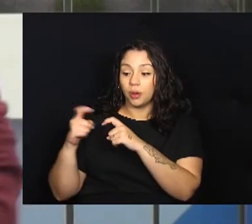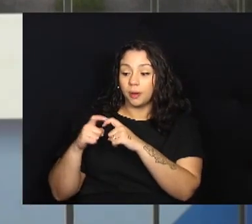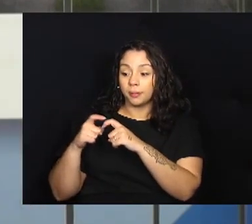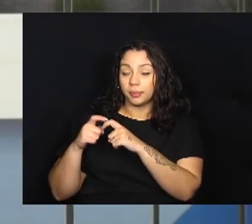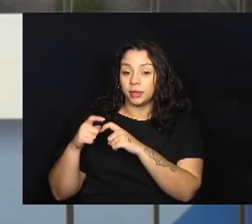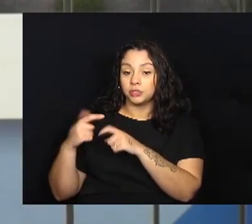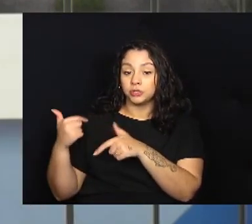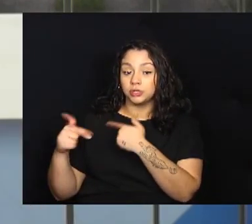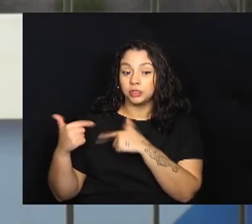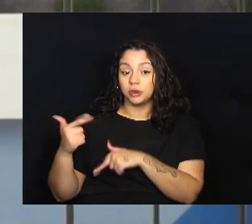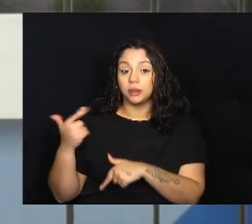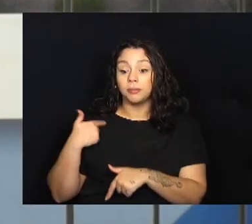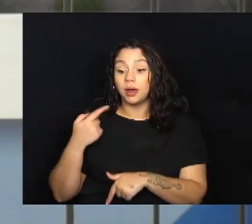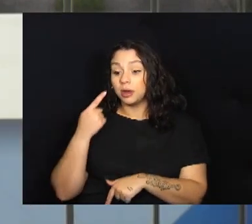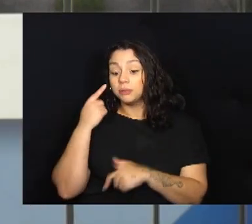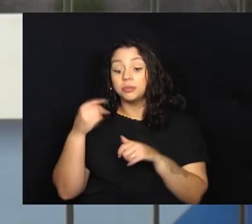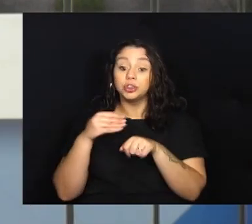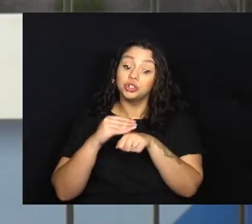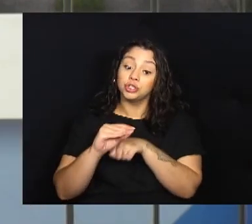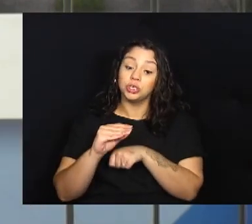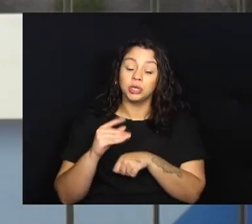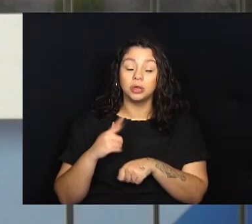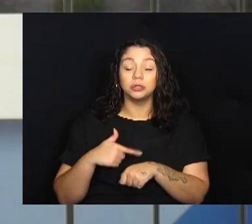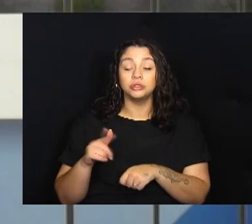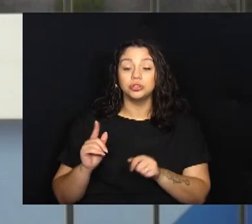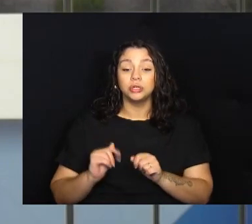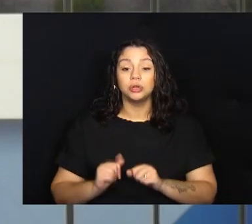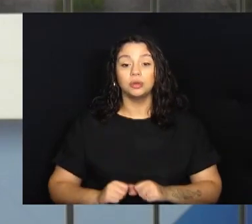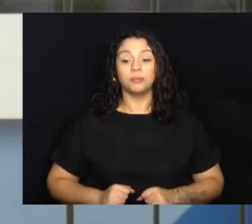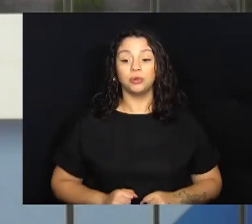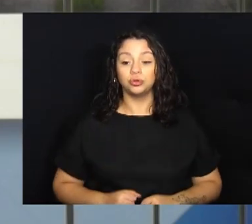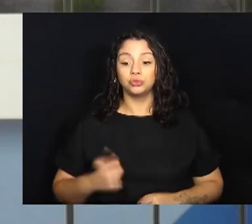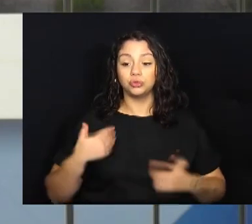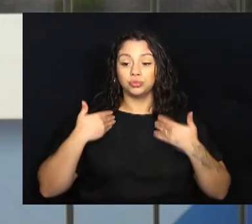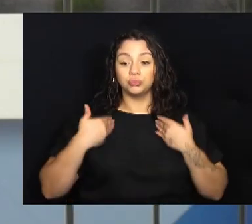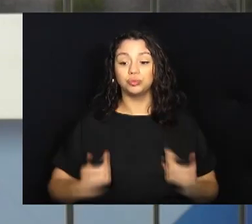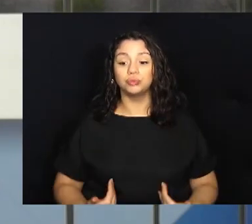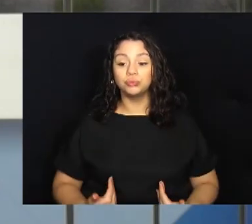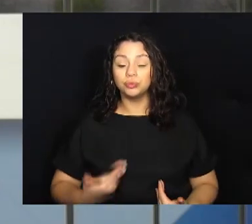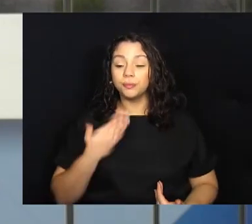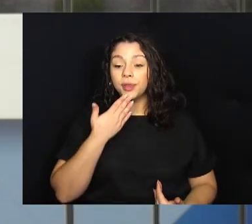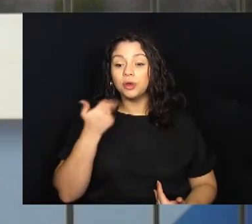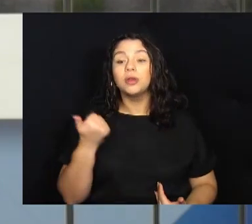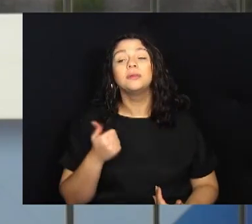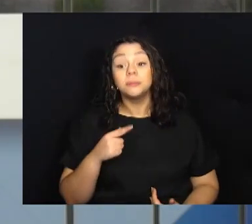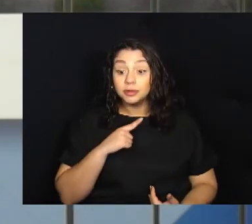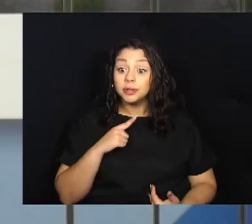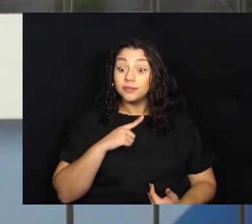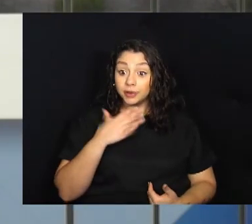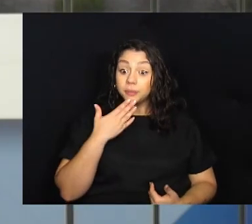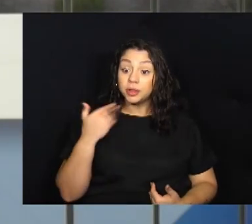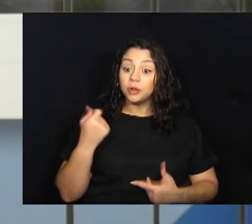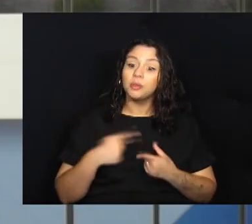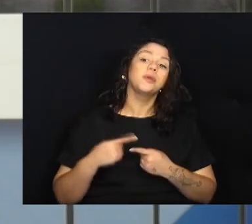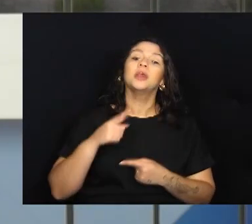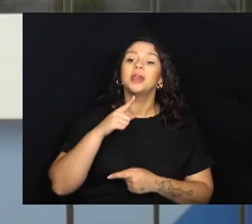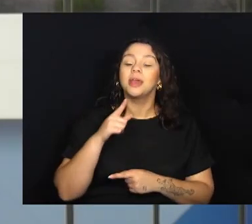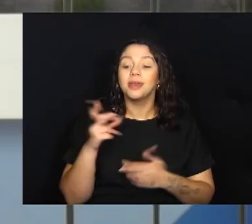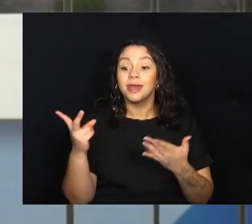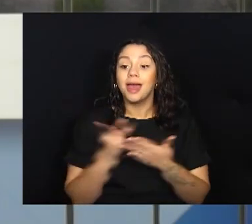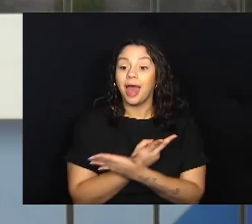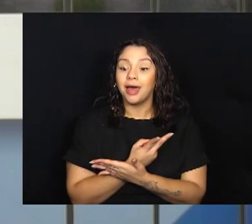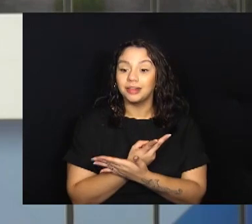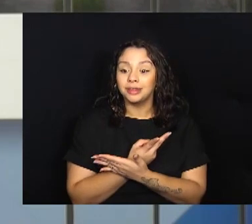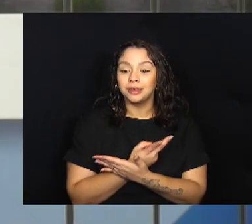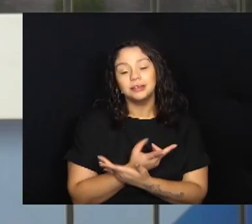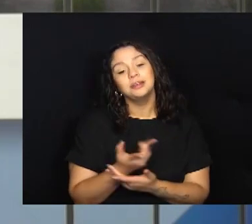uma questão de postura. E assim, quando eu mudei minha postura, melhorou. Eu estava com uma postura errada. Então, assim, é